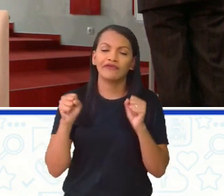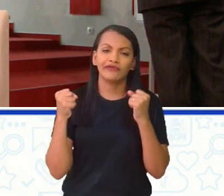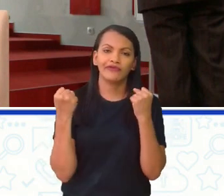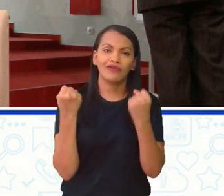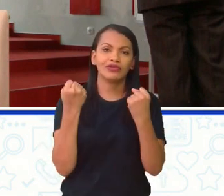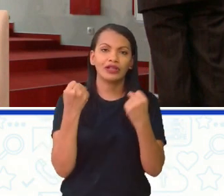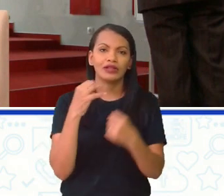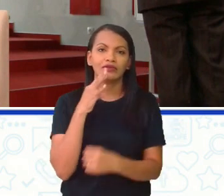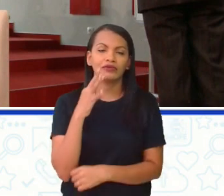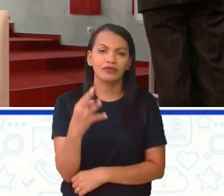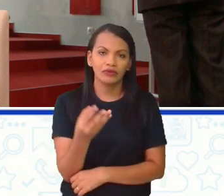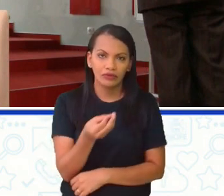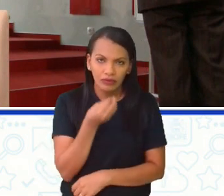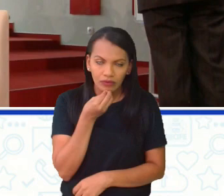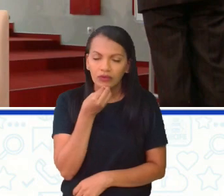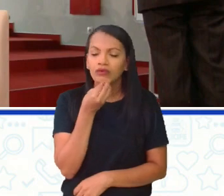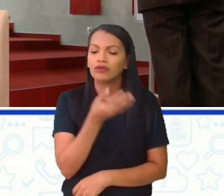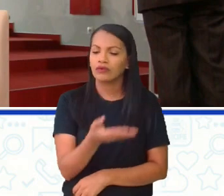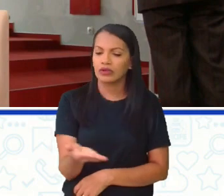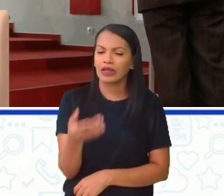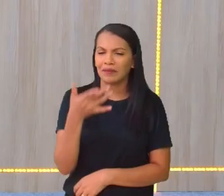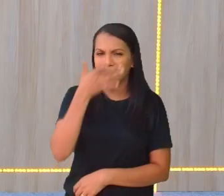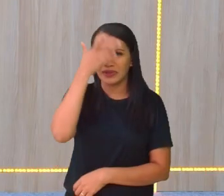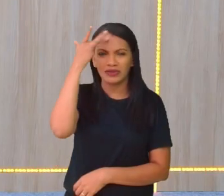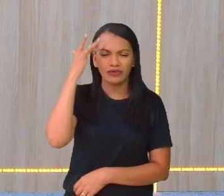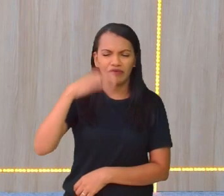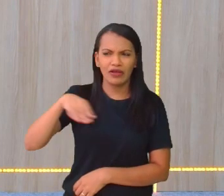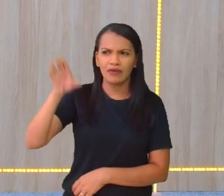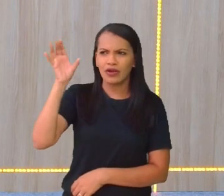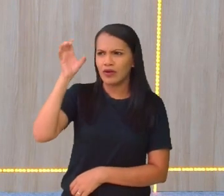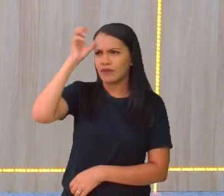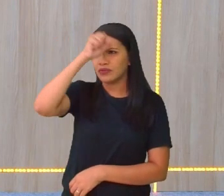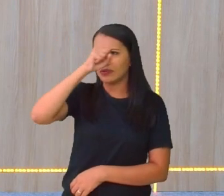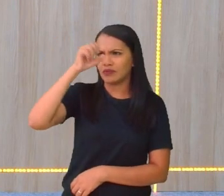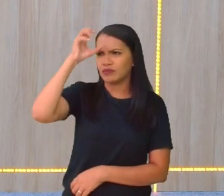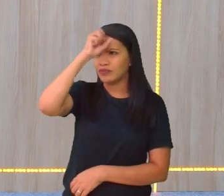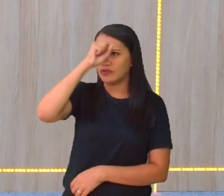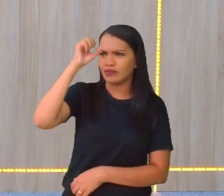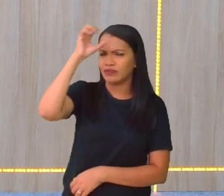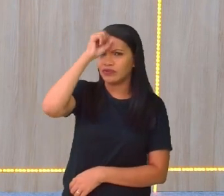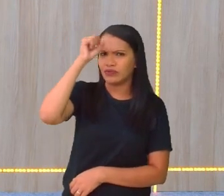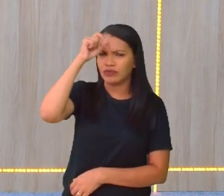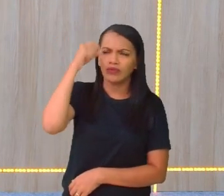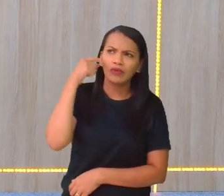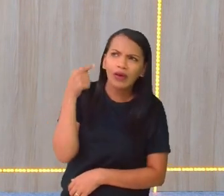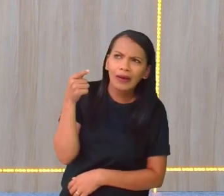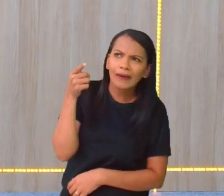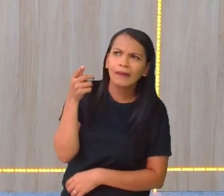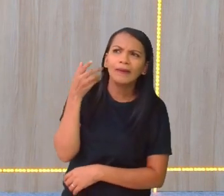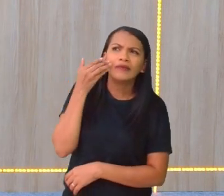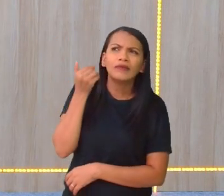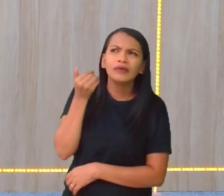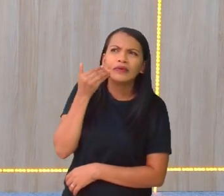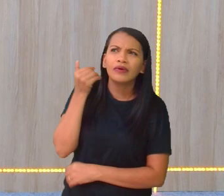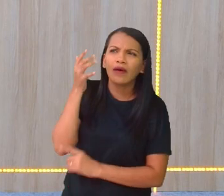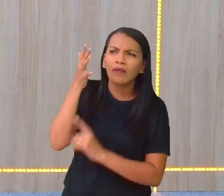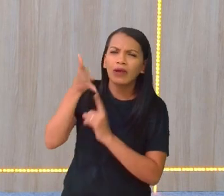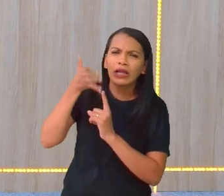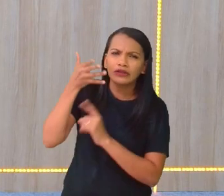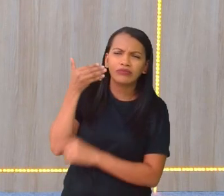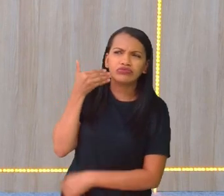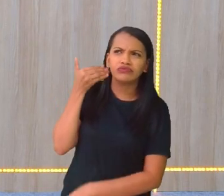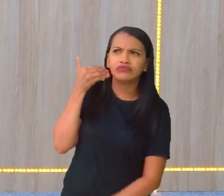fortalecer o conhecimento dessa determinada comunidade, não é? Seja dentro da empresa, seja em